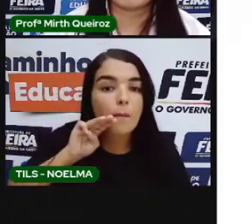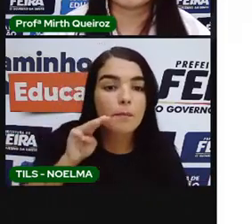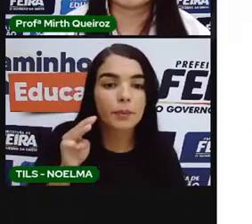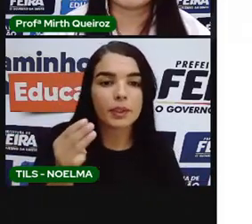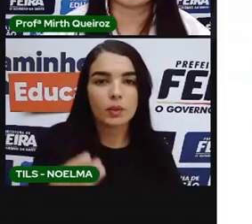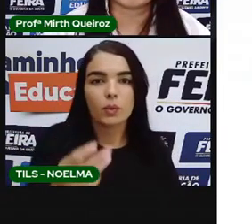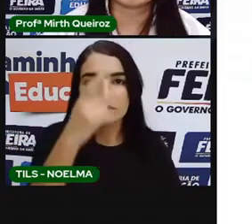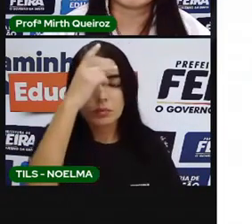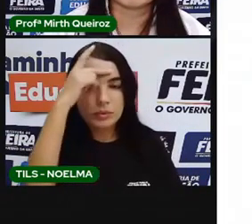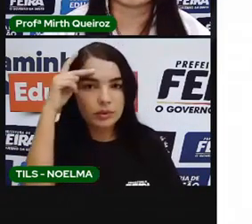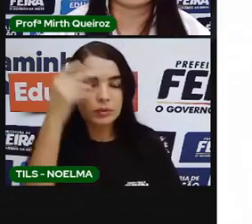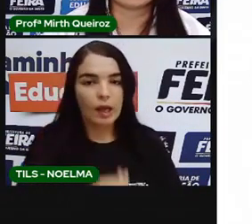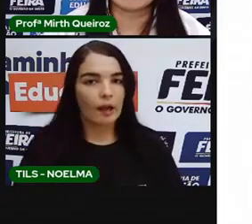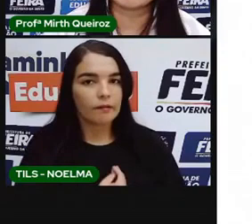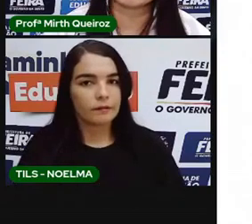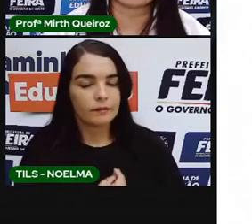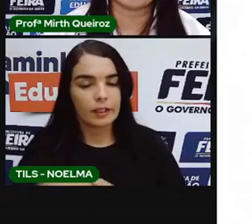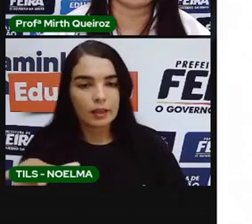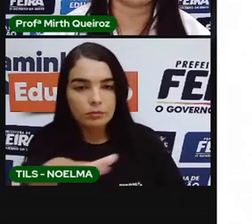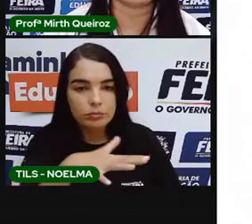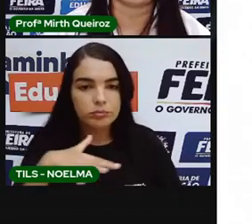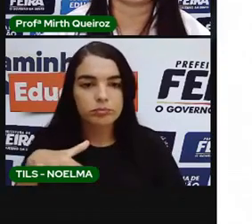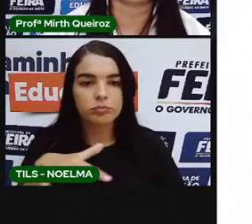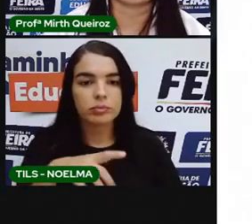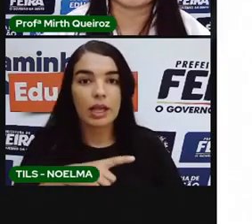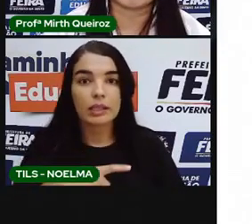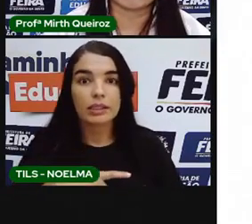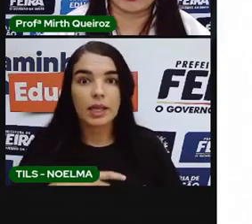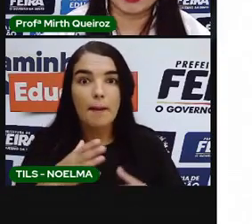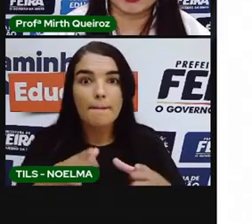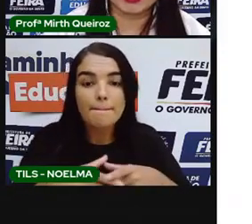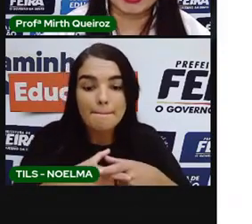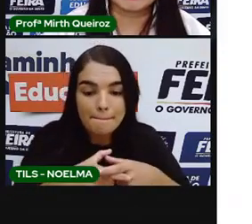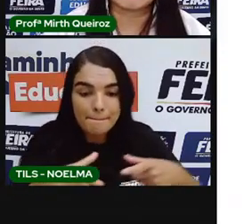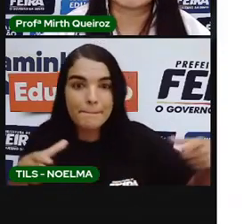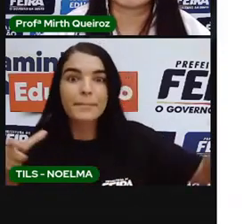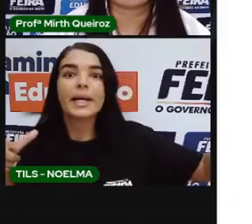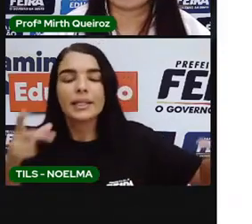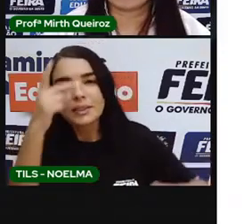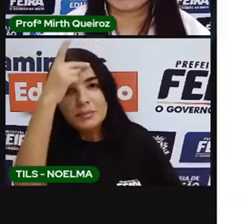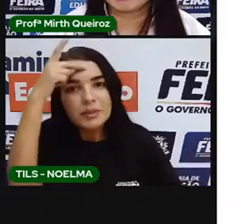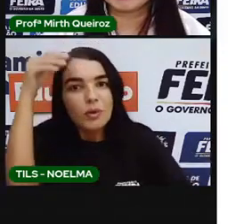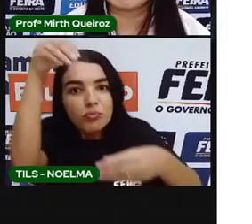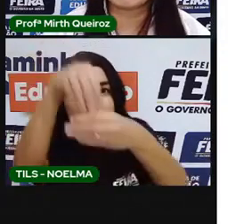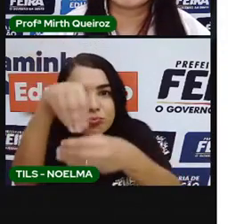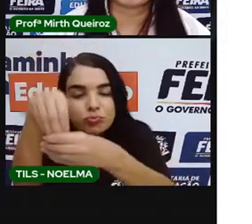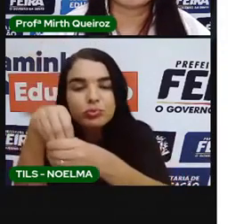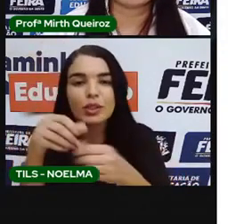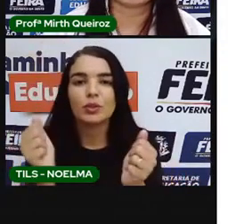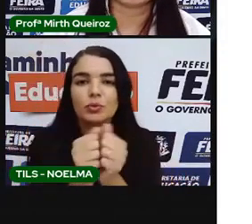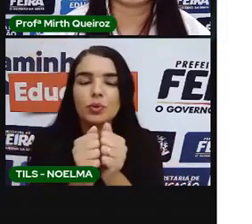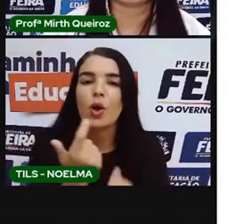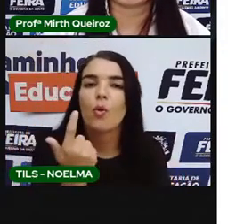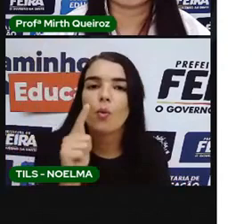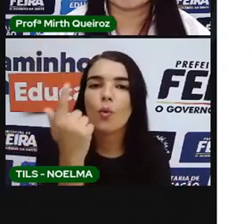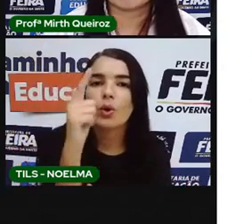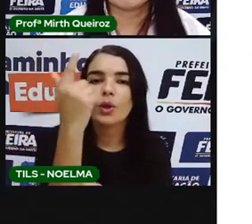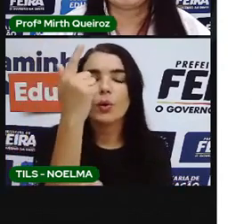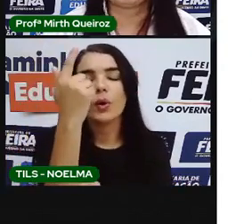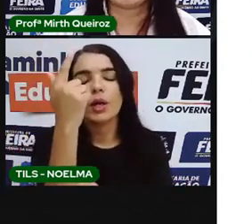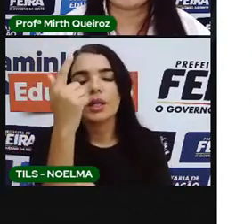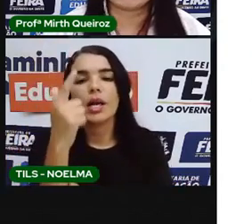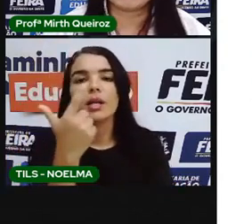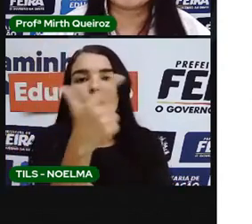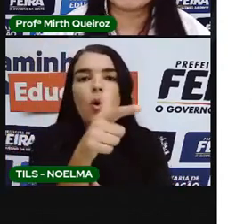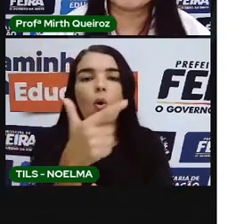habitantes, sendo a cidade mais populosa do Centro-Oeste, seguida por Goiânia, Campo Grande e